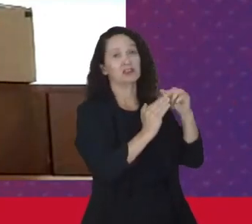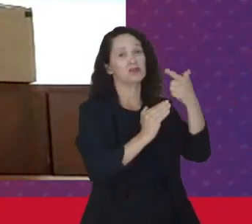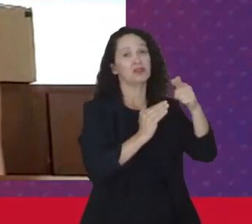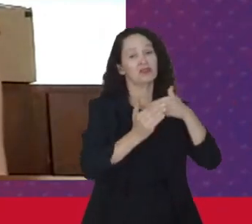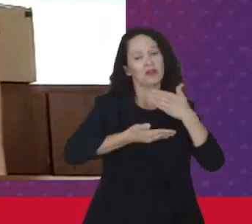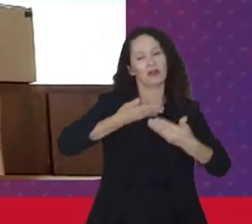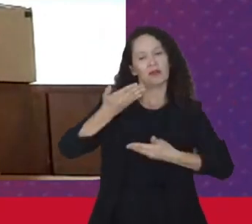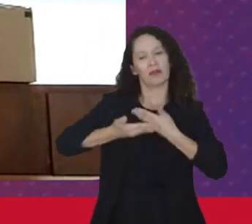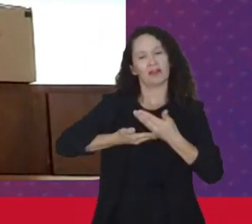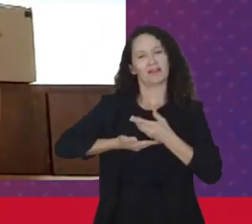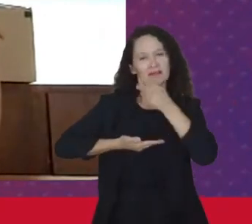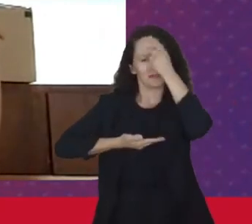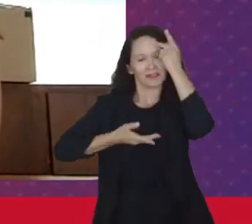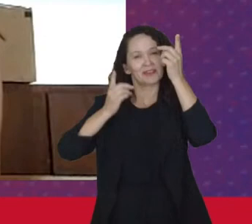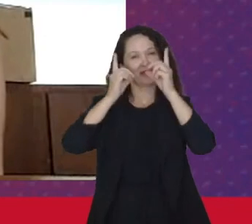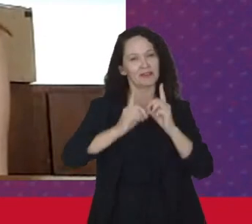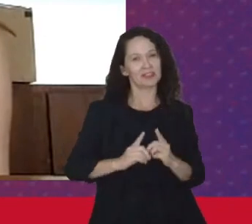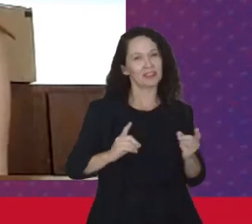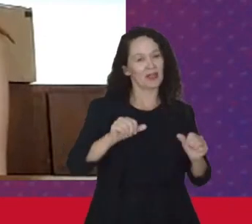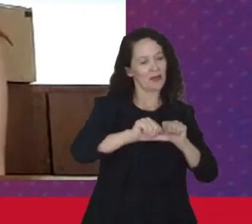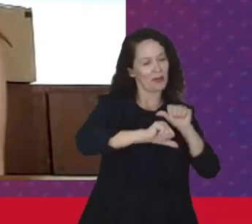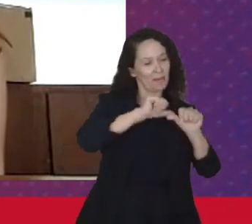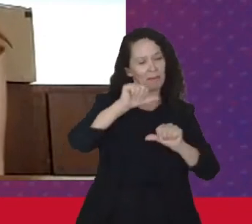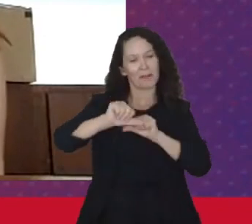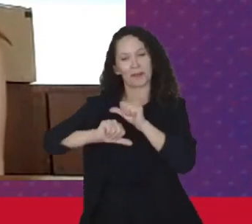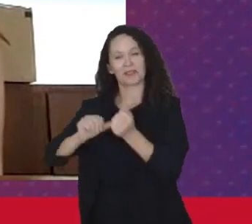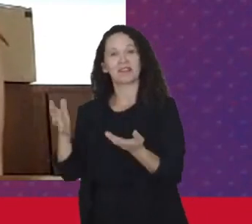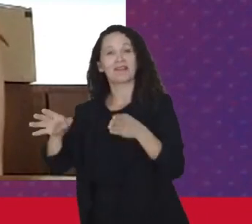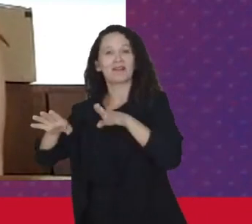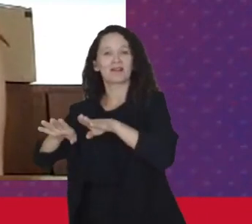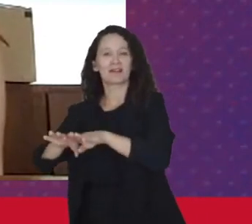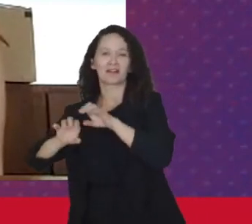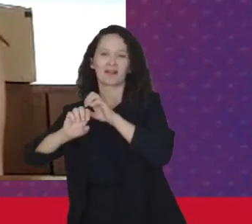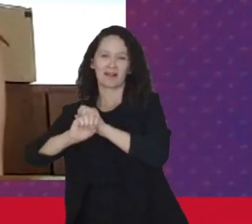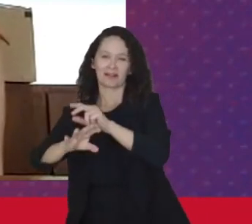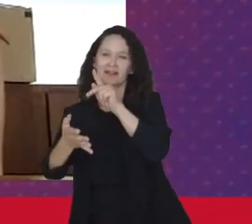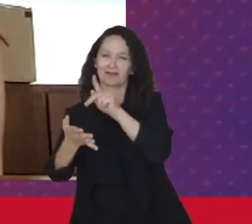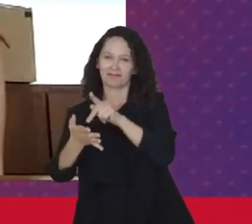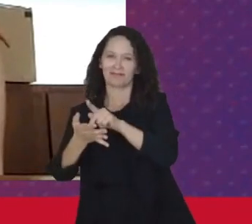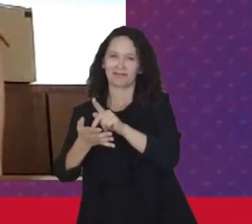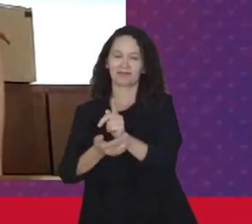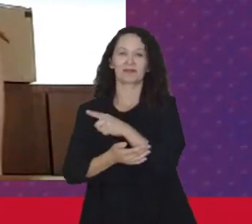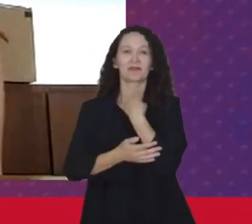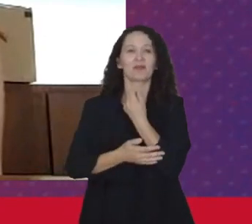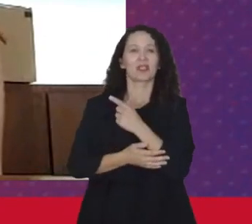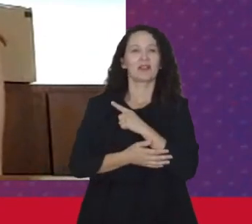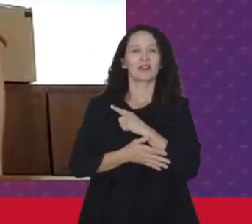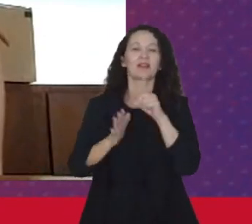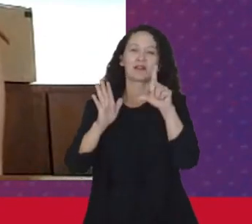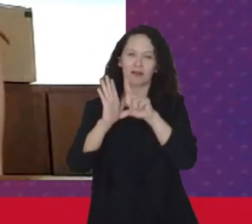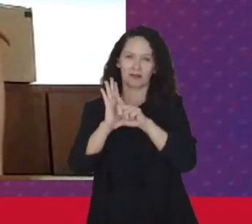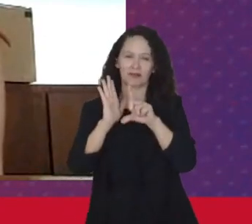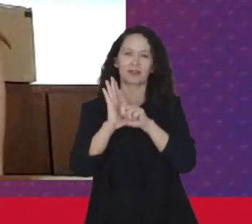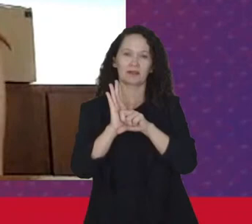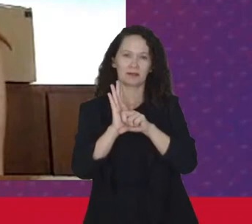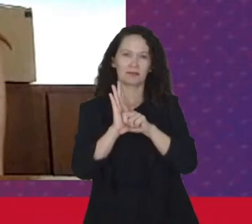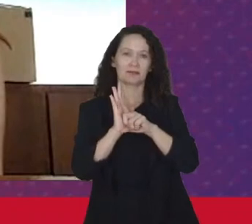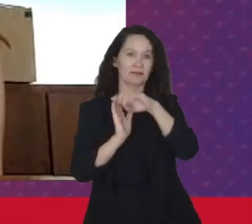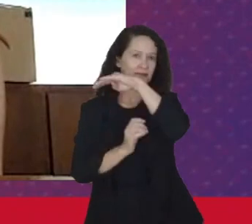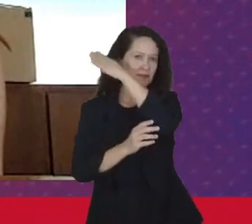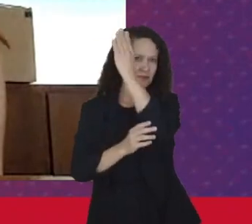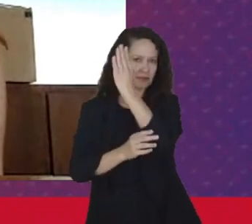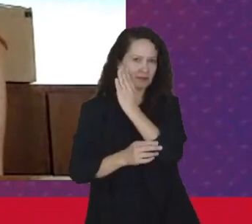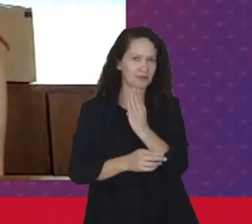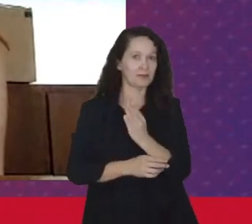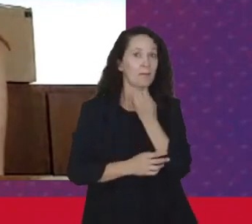com deficiência, para um modelo de inclusão educacional. Nós temos uma legislação no